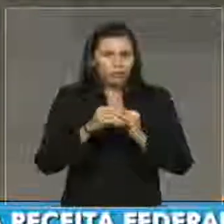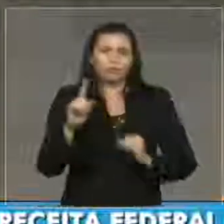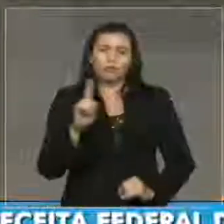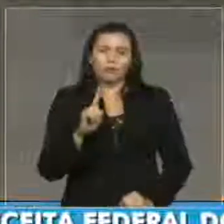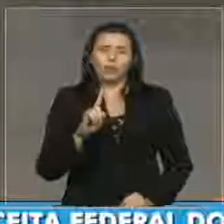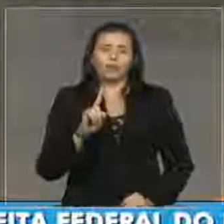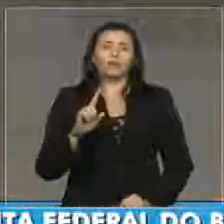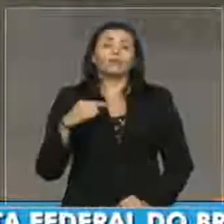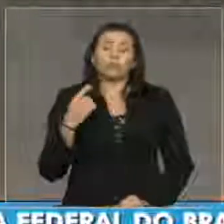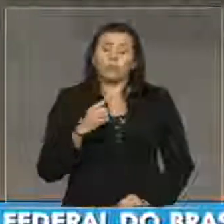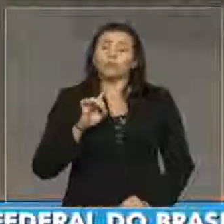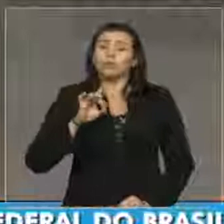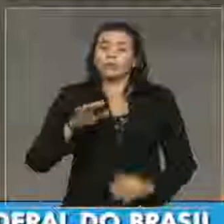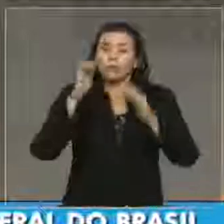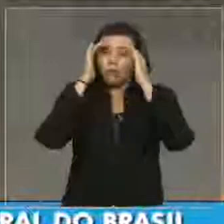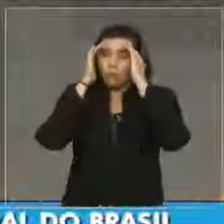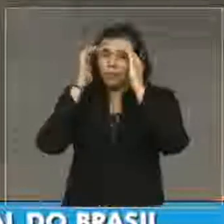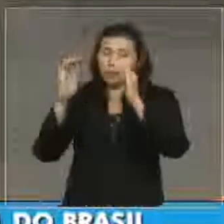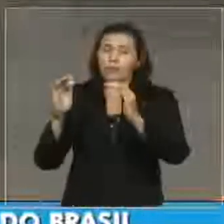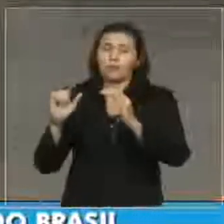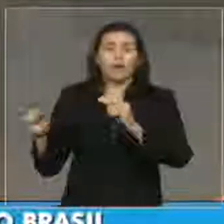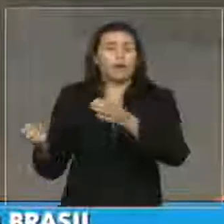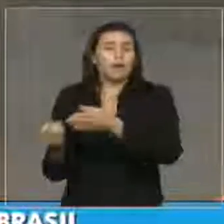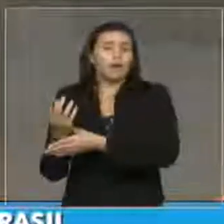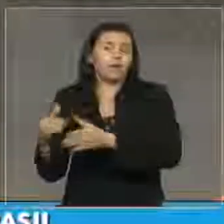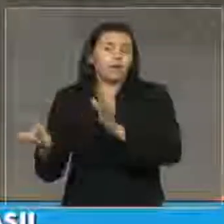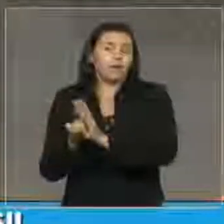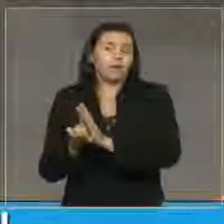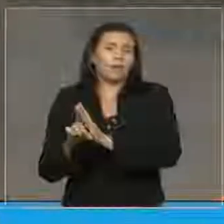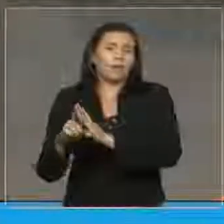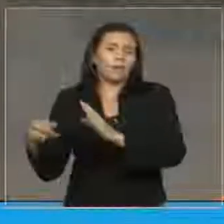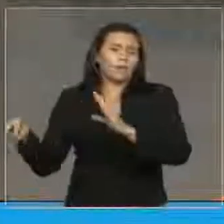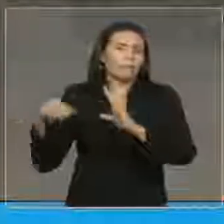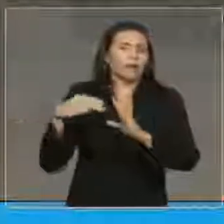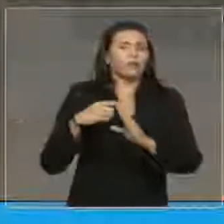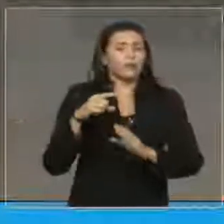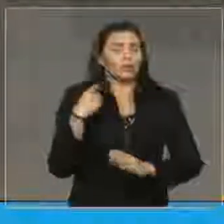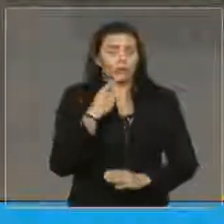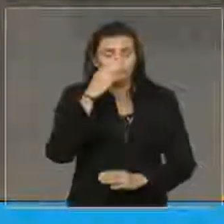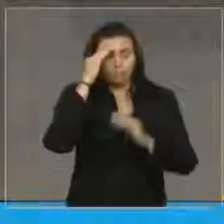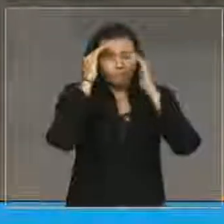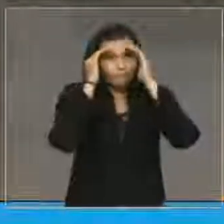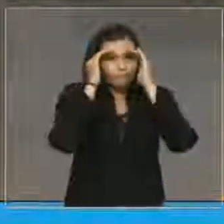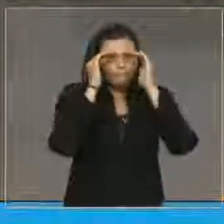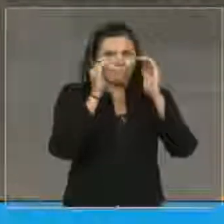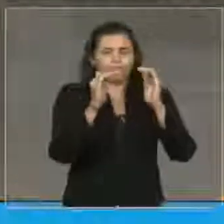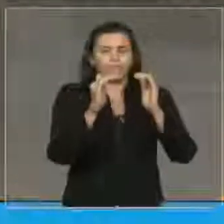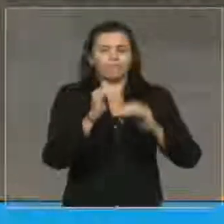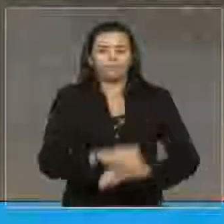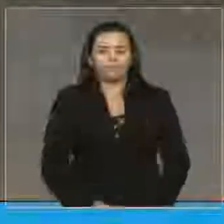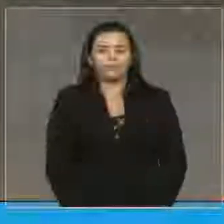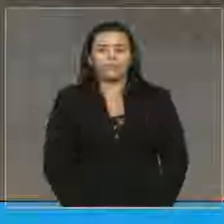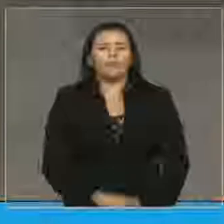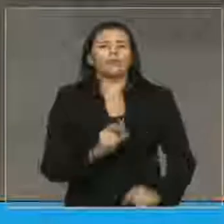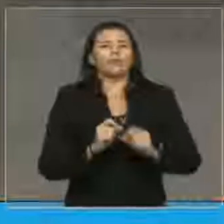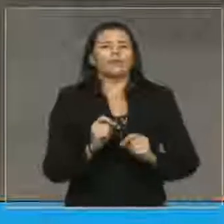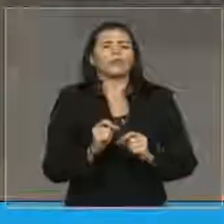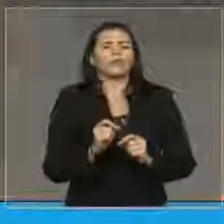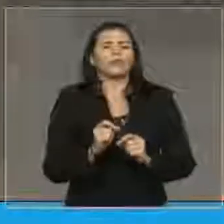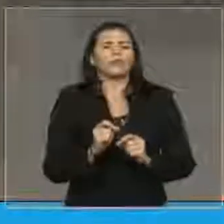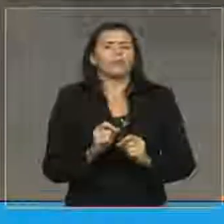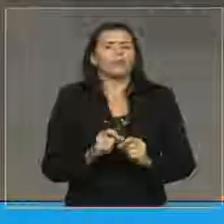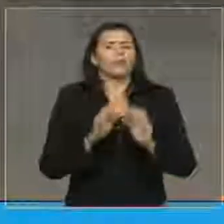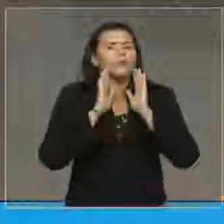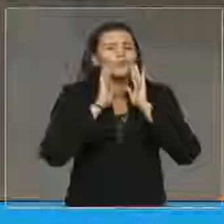particular. Cobramos de quem tem capacidade contributiva para viabilizar as políticas públicas